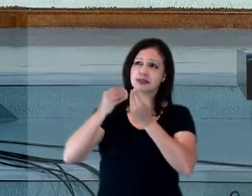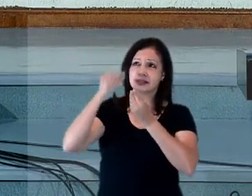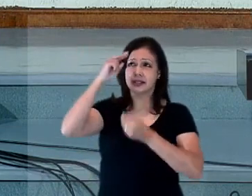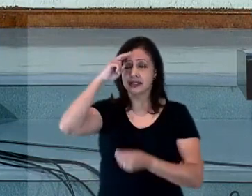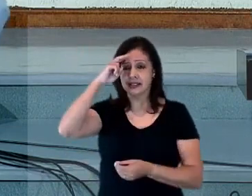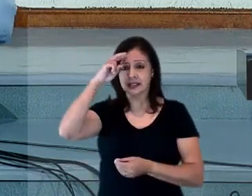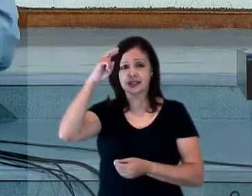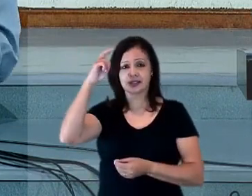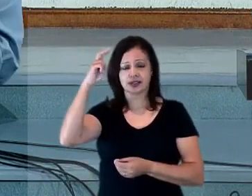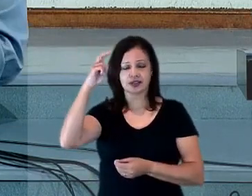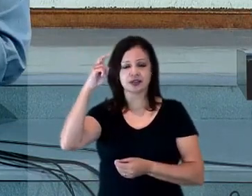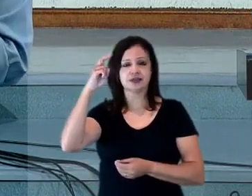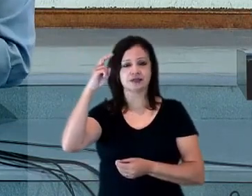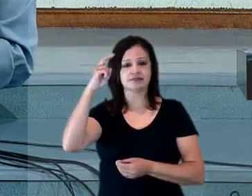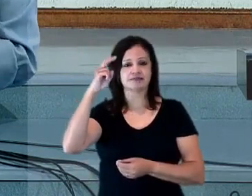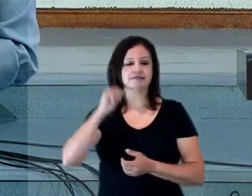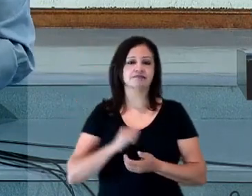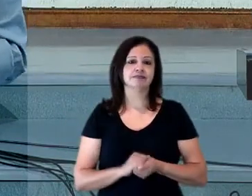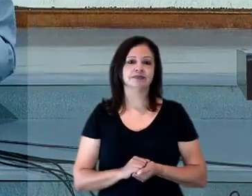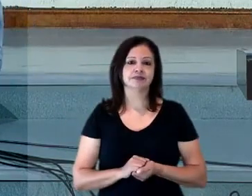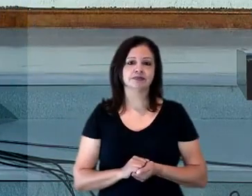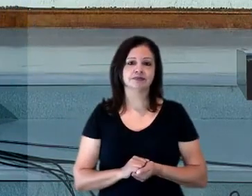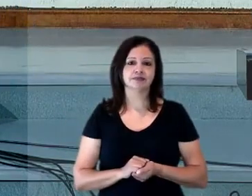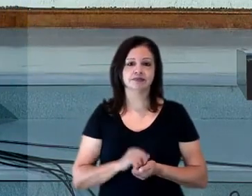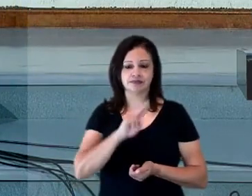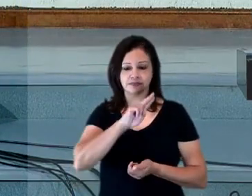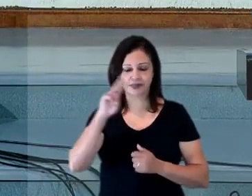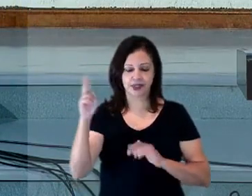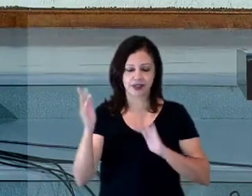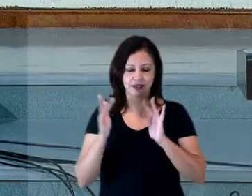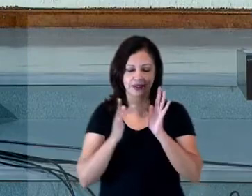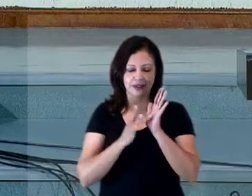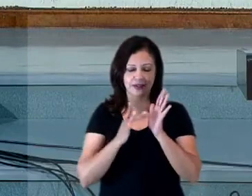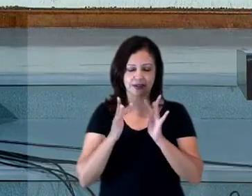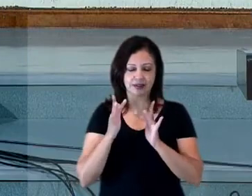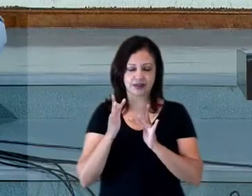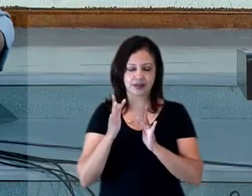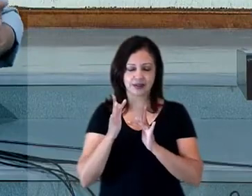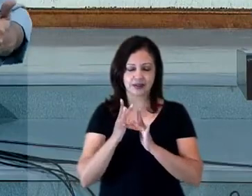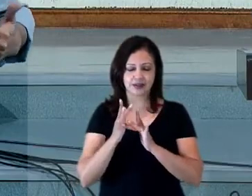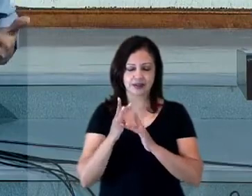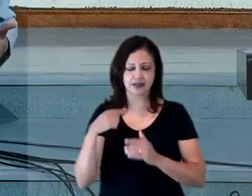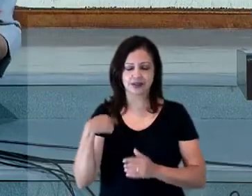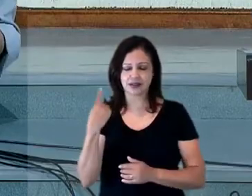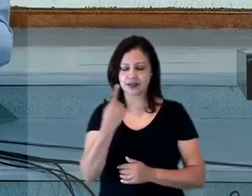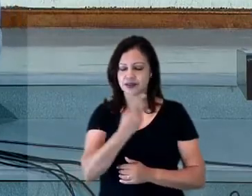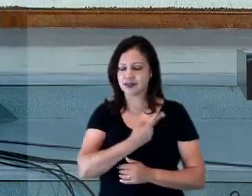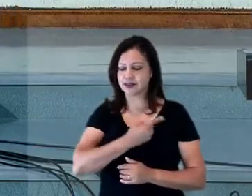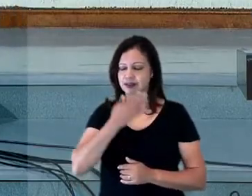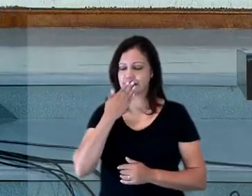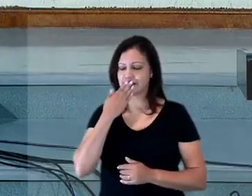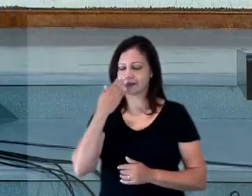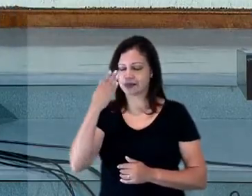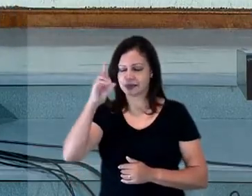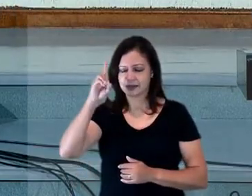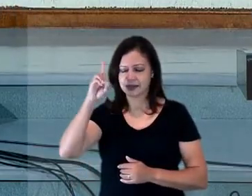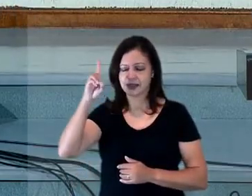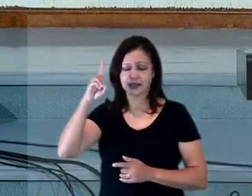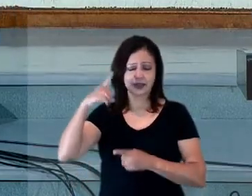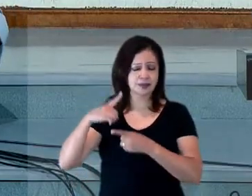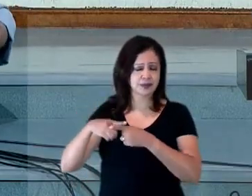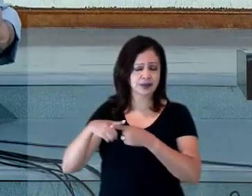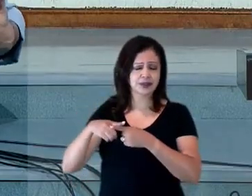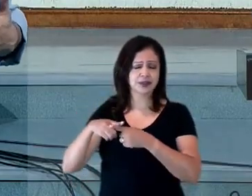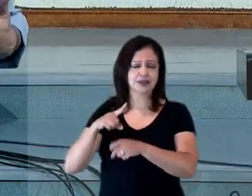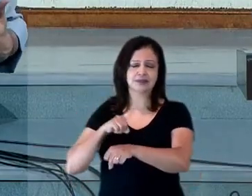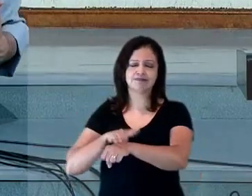pão nem o sustento da sua família. Pai, em nome de Jesus, nós clamamos agora neste momento que também é um momento de adoração. Um